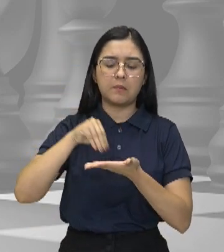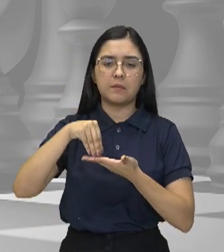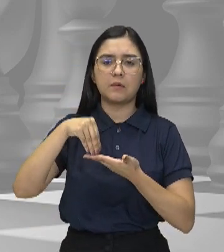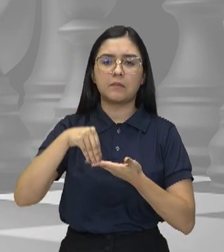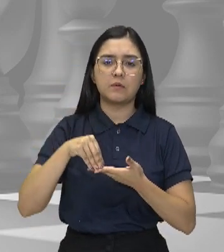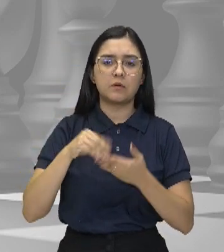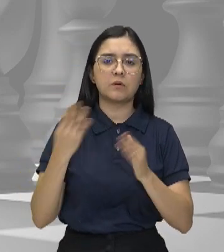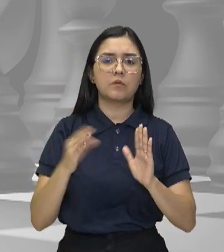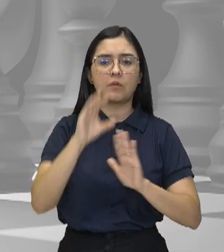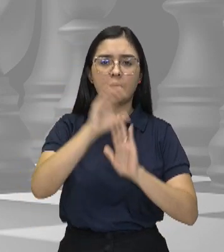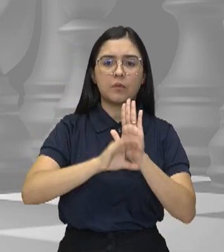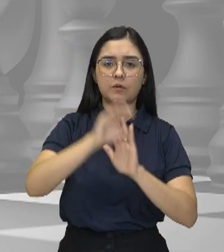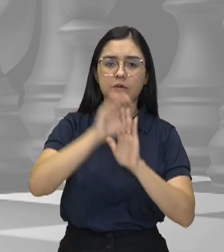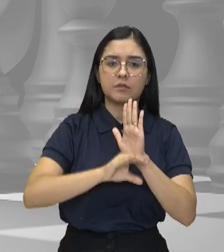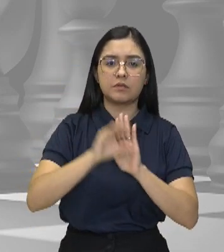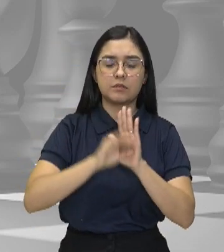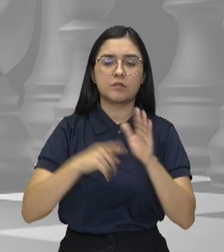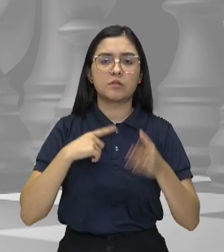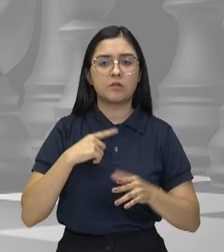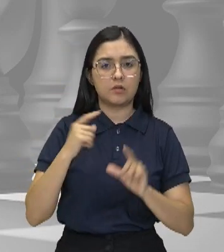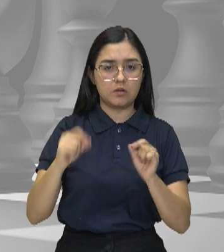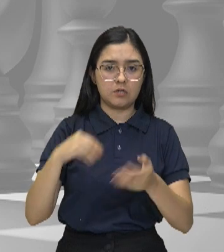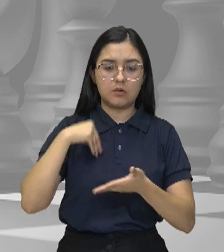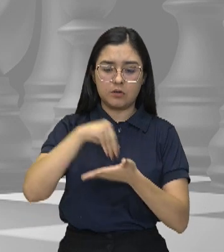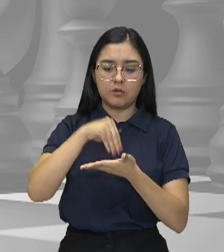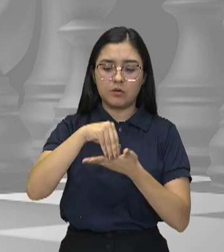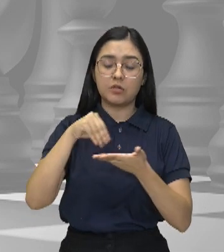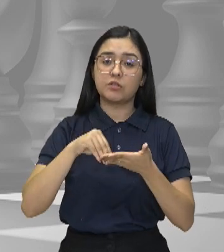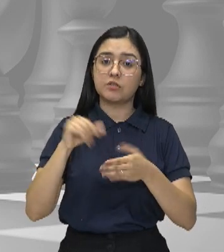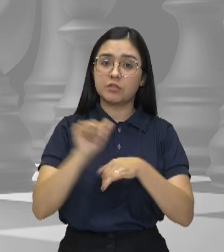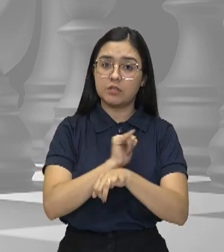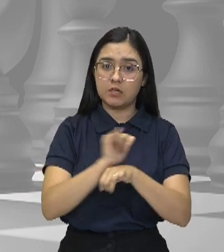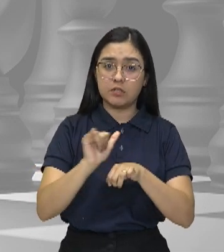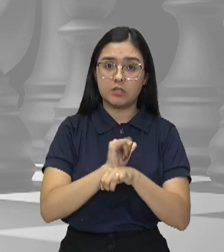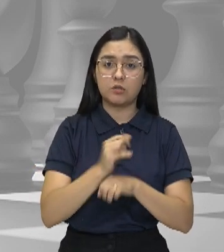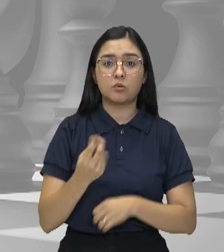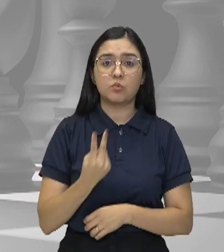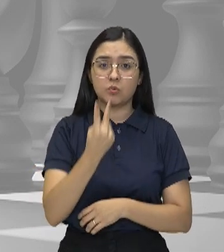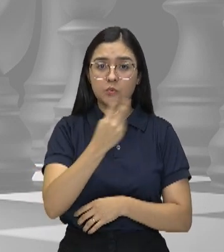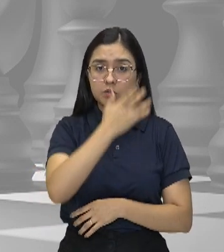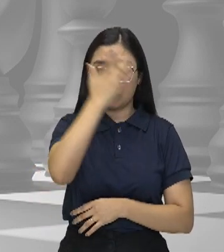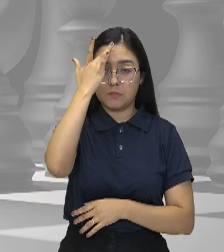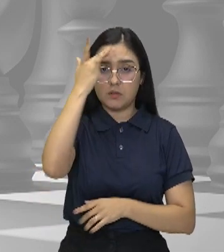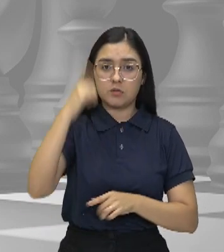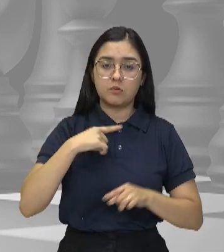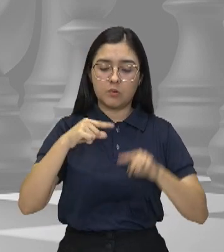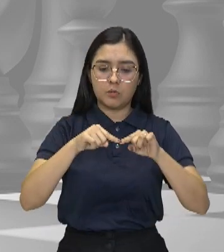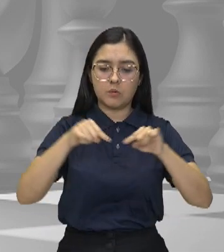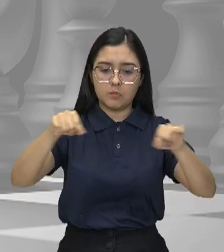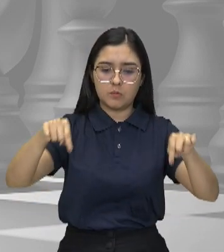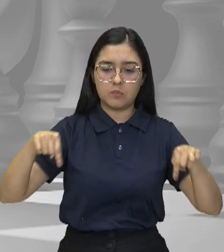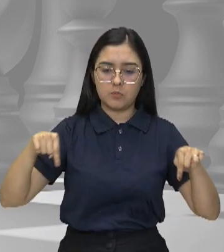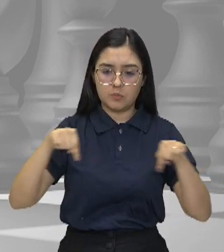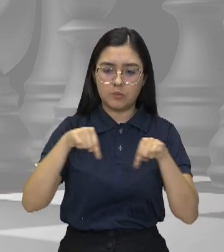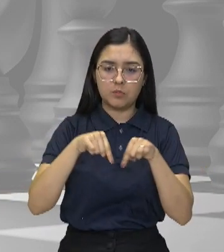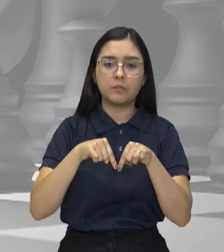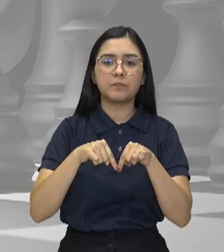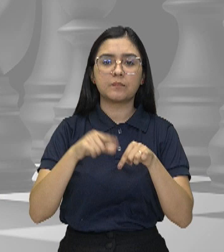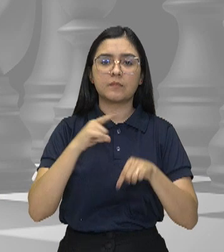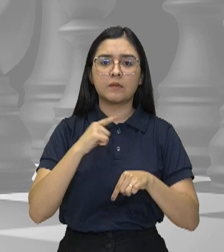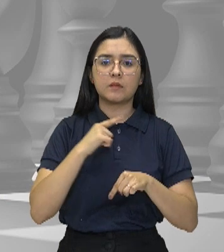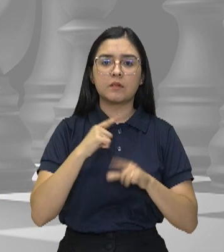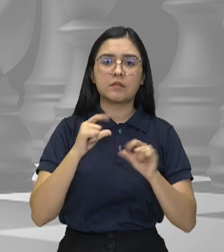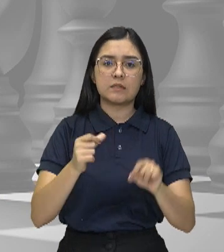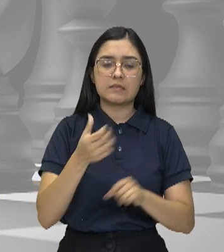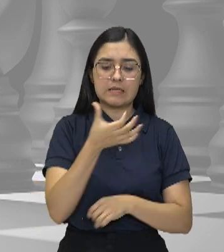um jogo de estratégia praticado entre dois oponentes que se enfrentam em um tabuleiro quadrado dividido em